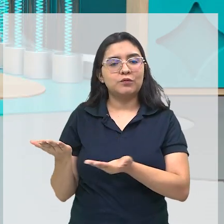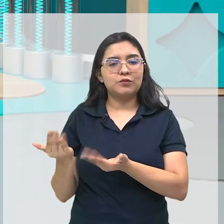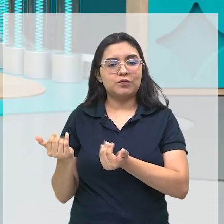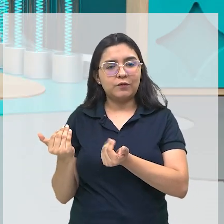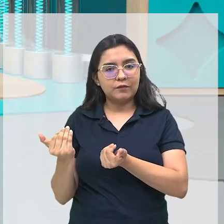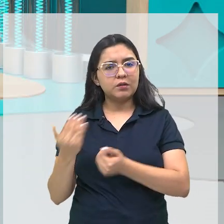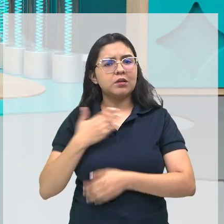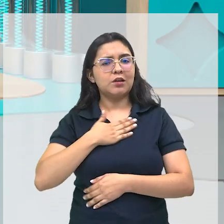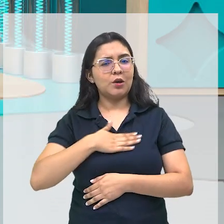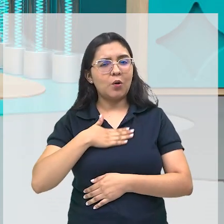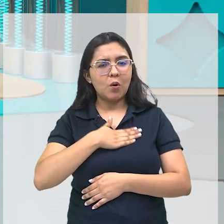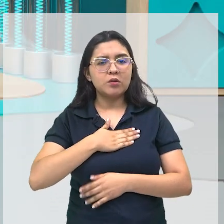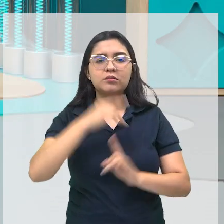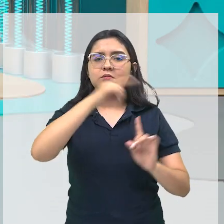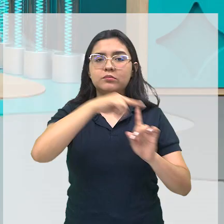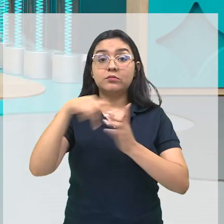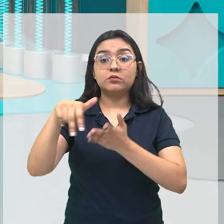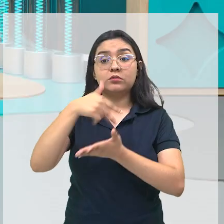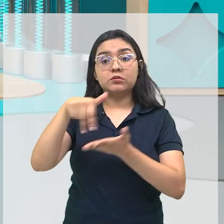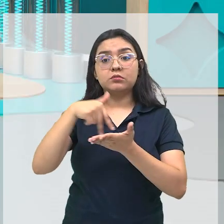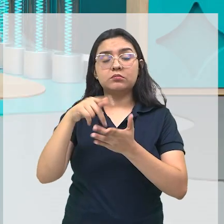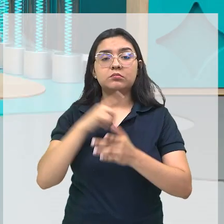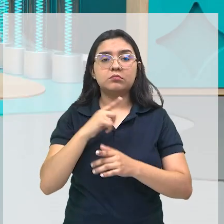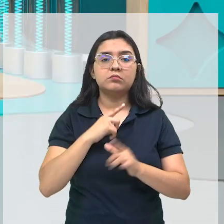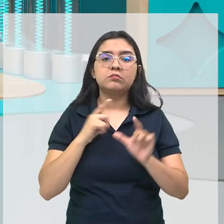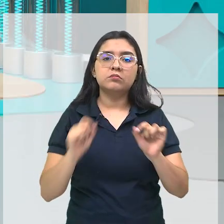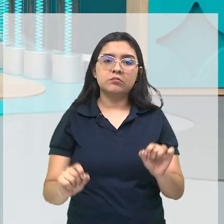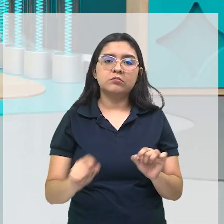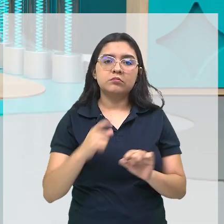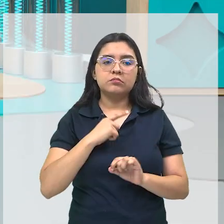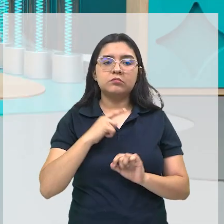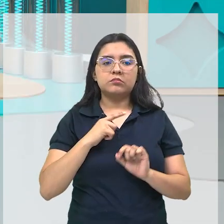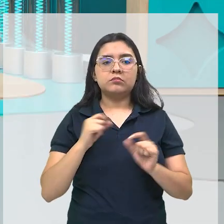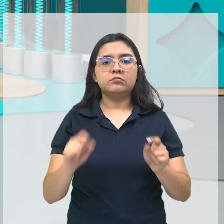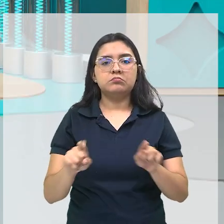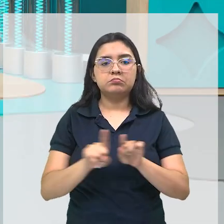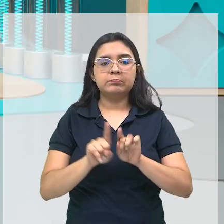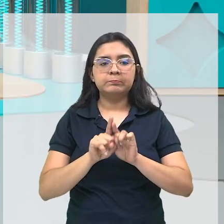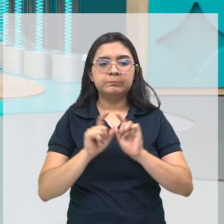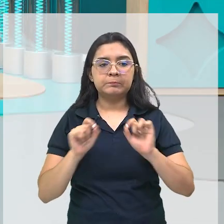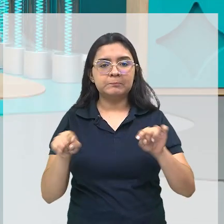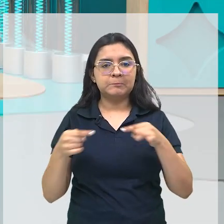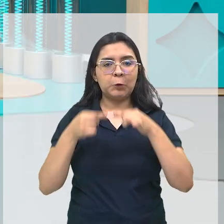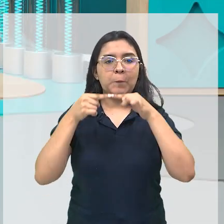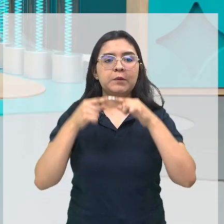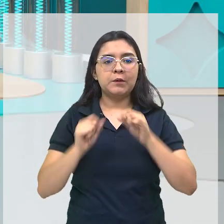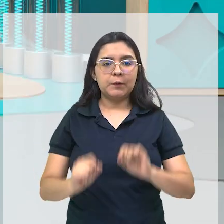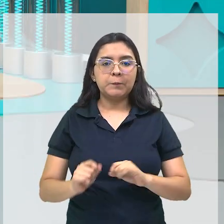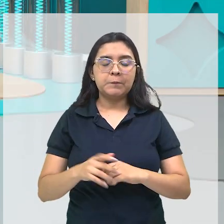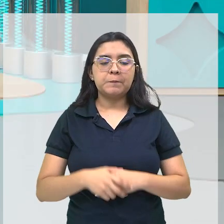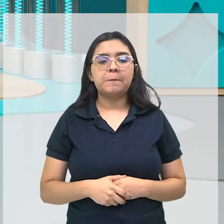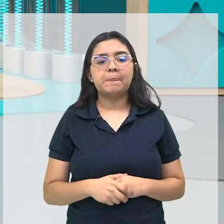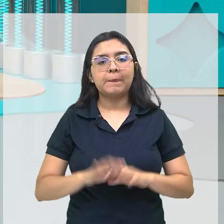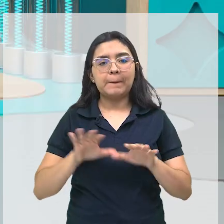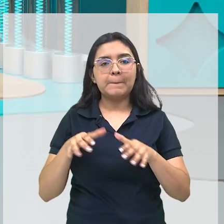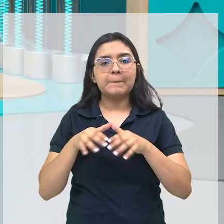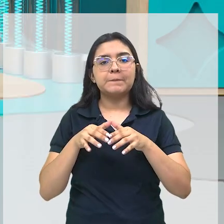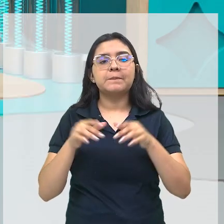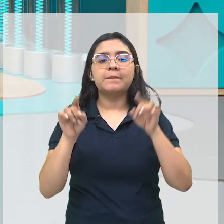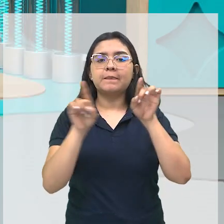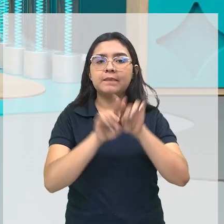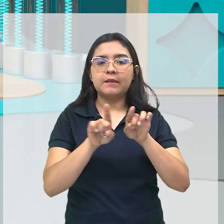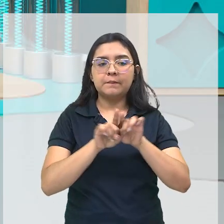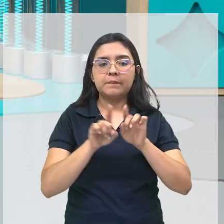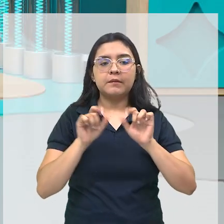encontram nessa batida e nesse ritmo um diálogo que fala mais com a sua geração. Tudo isso acompanhado